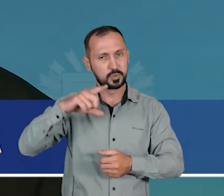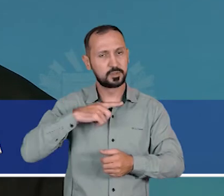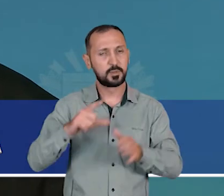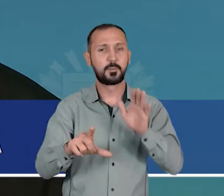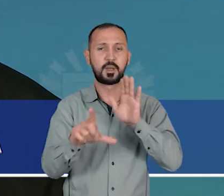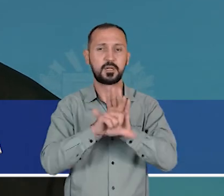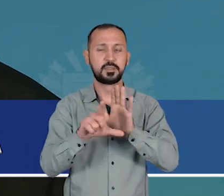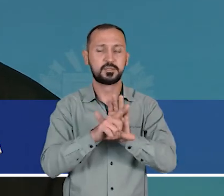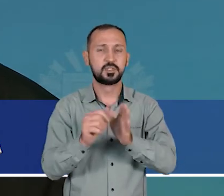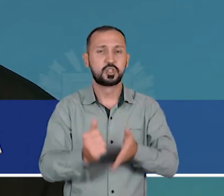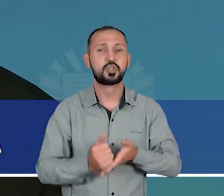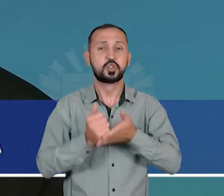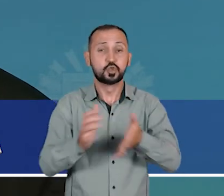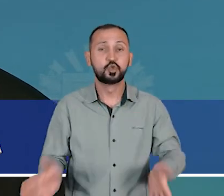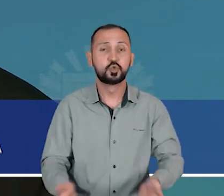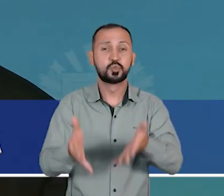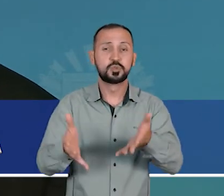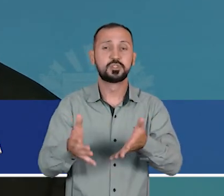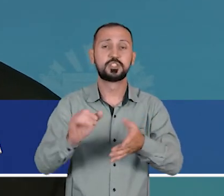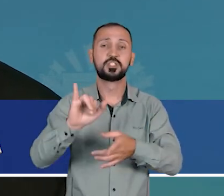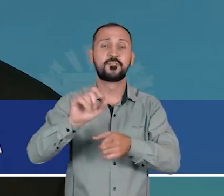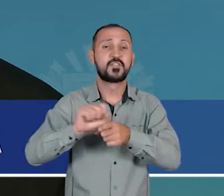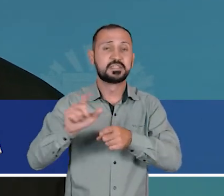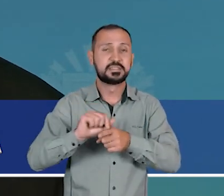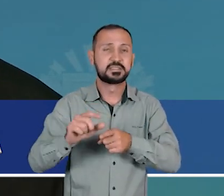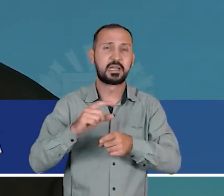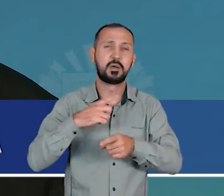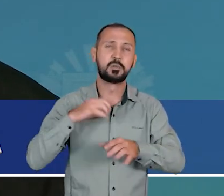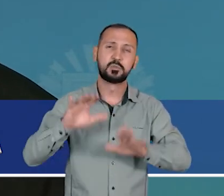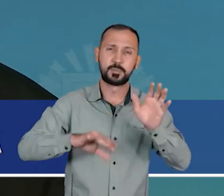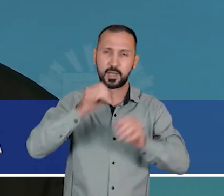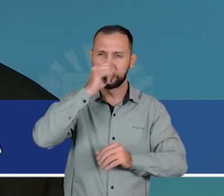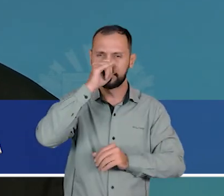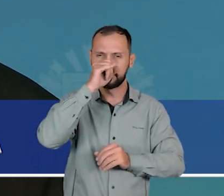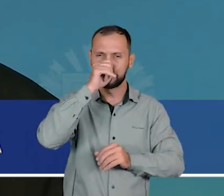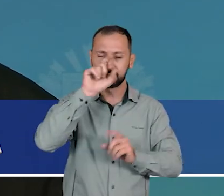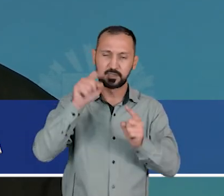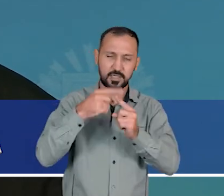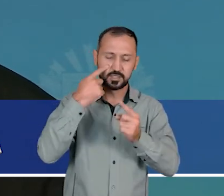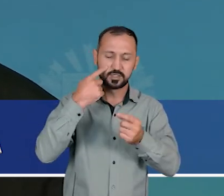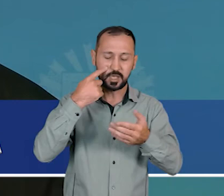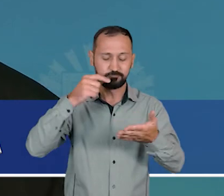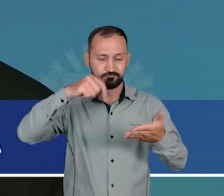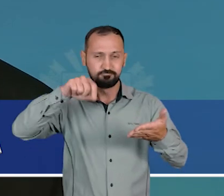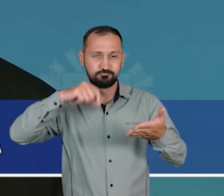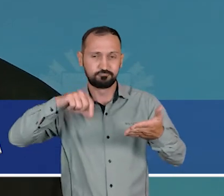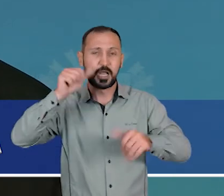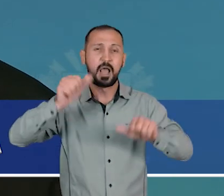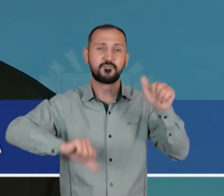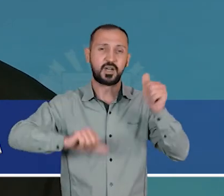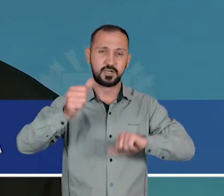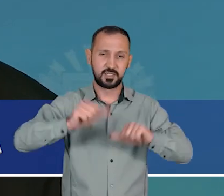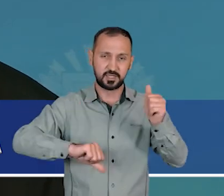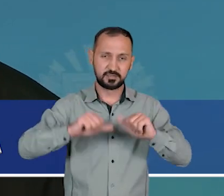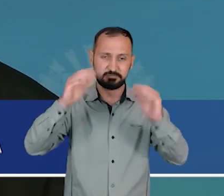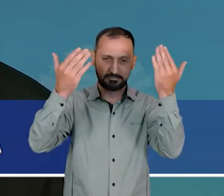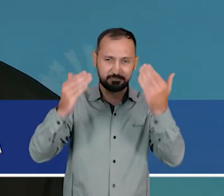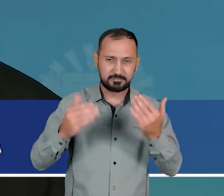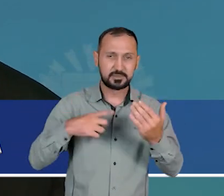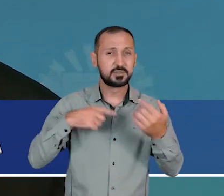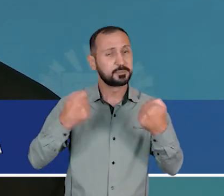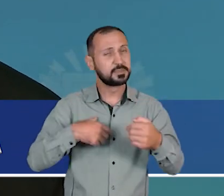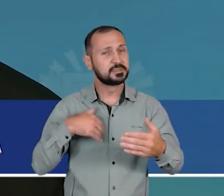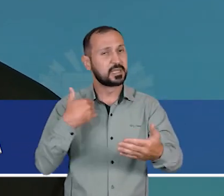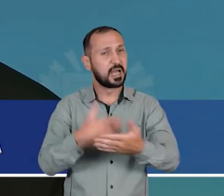uma legislação de incentivo fiscal para o suinocultor que está em revisão. Precisamos